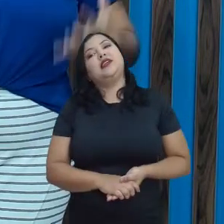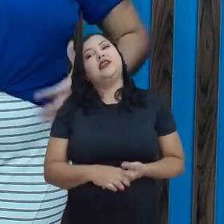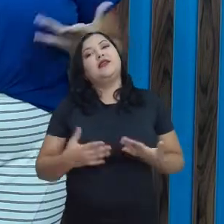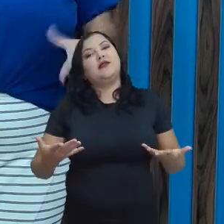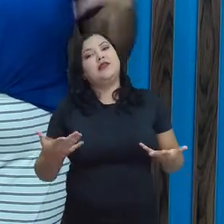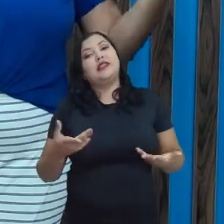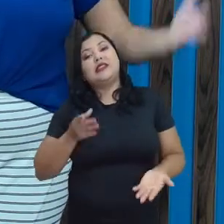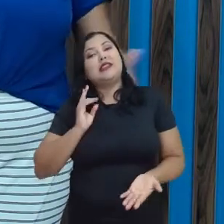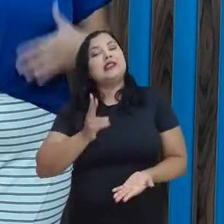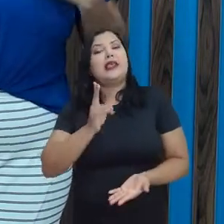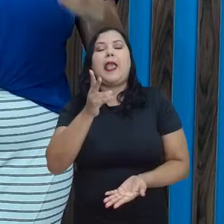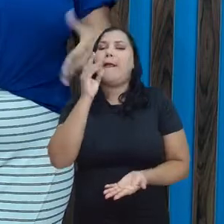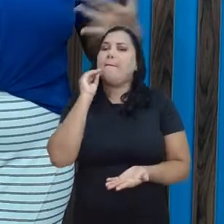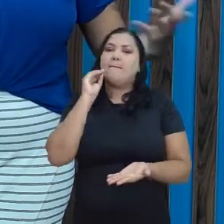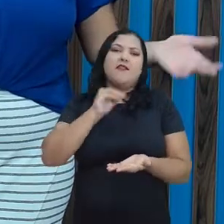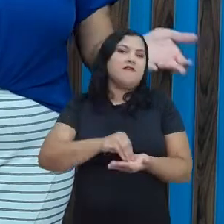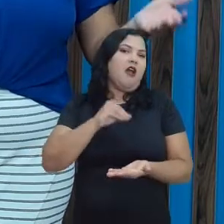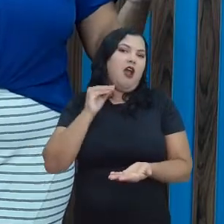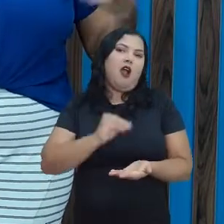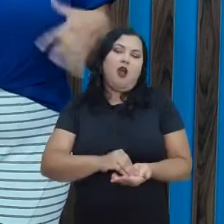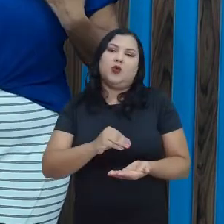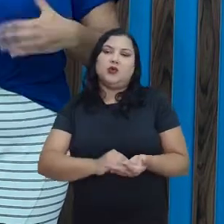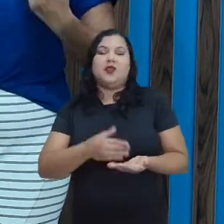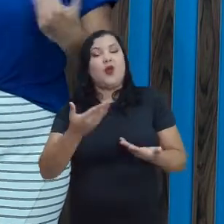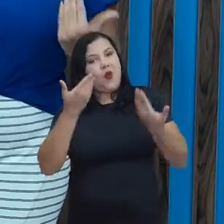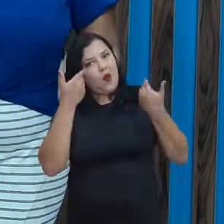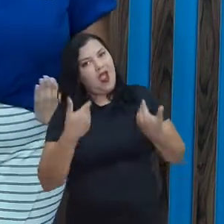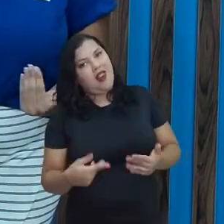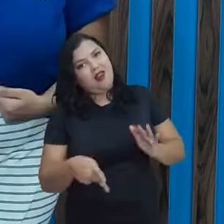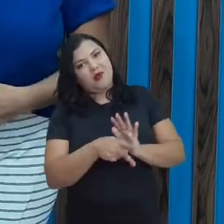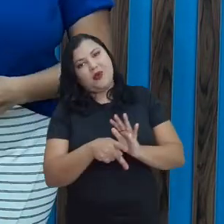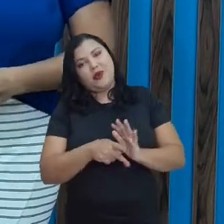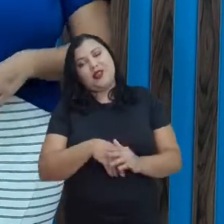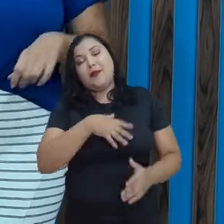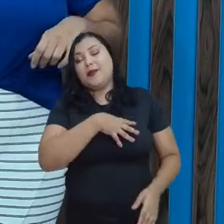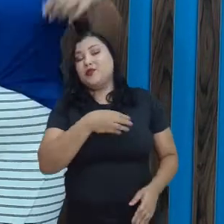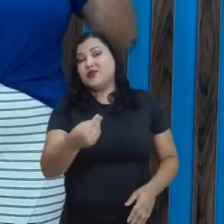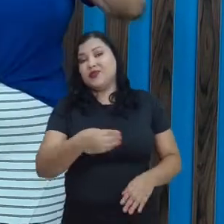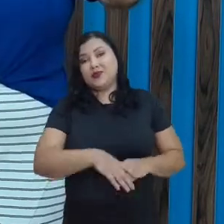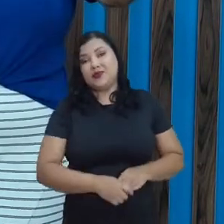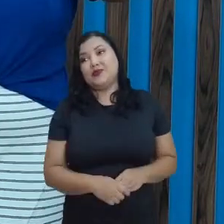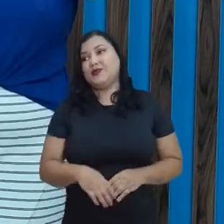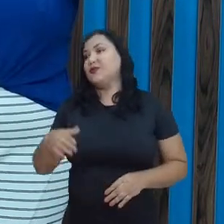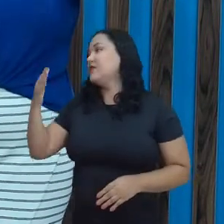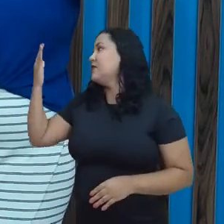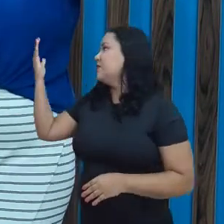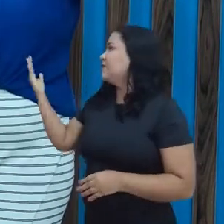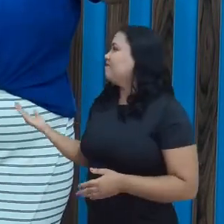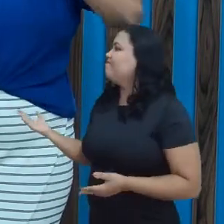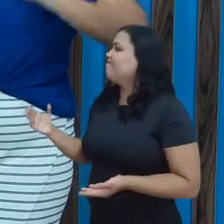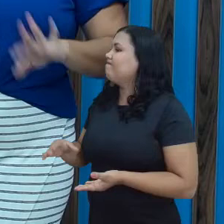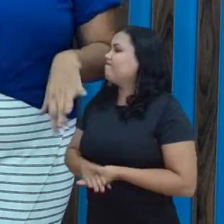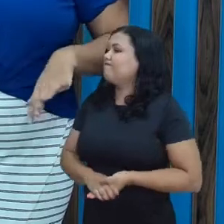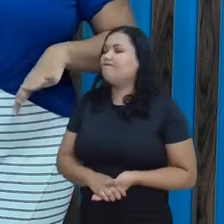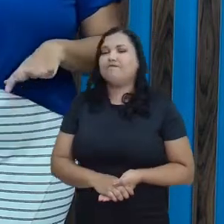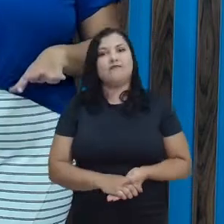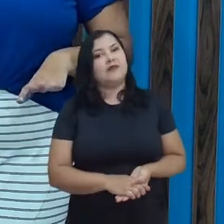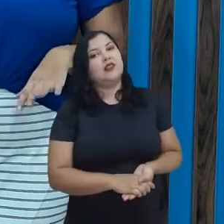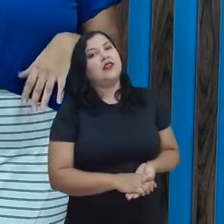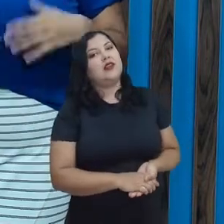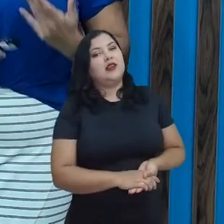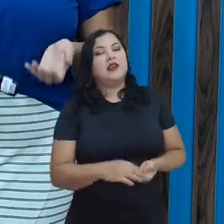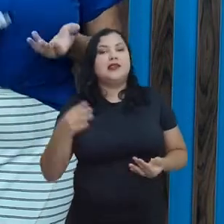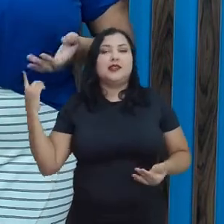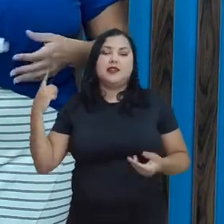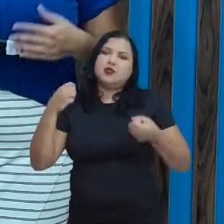Ela está sempre em falta com ela, está sempre em falta com os filhos. E, infelizmente, mesmo que esse tenha sido